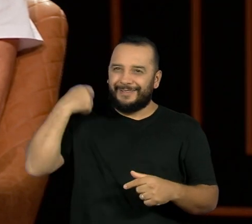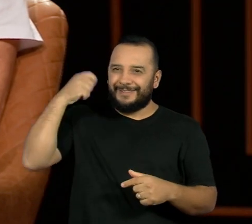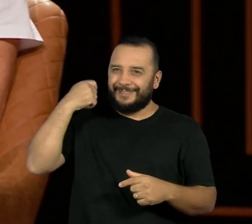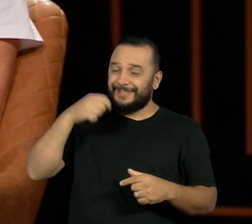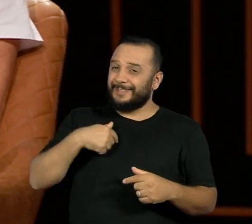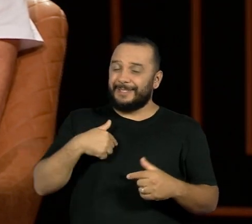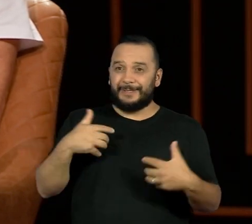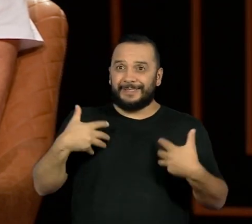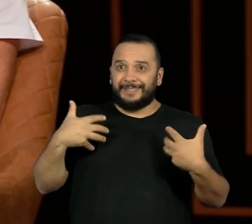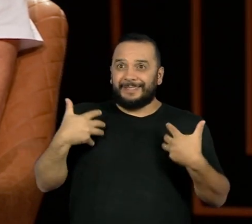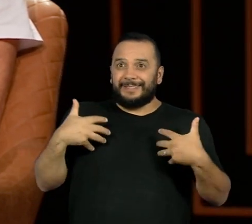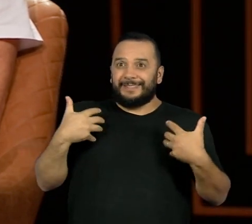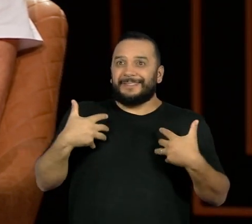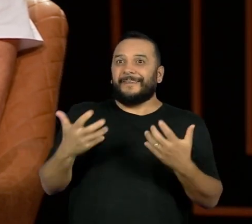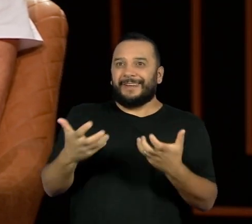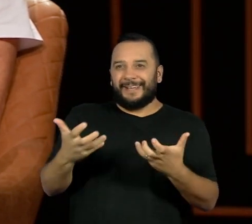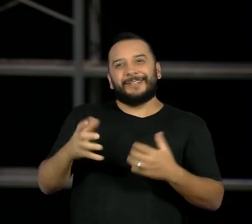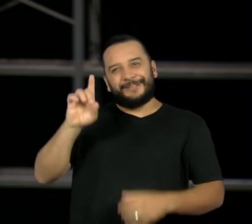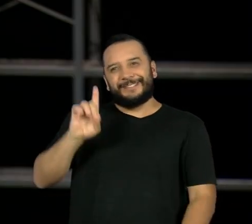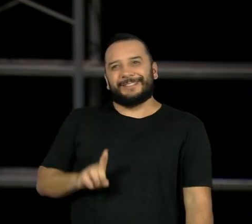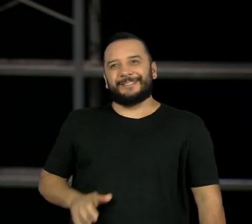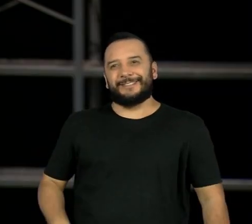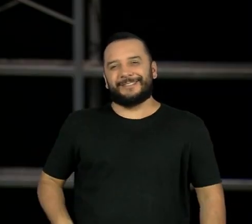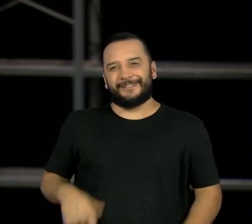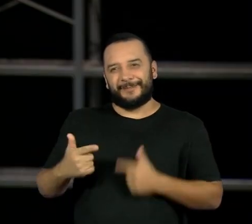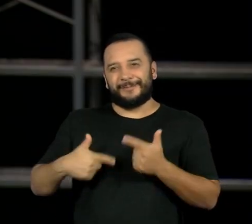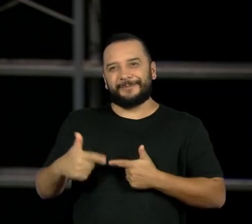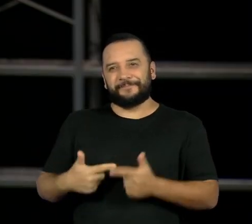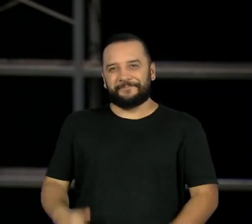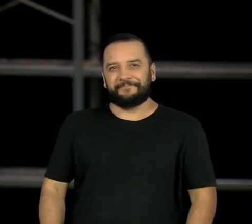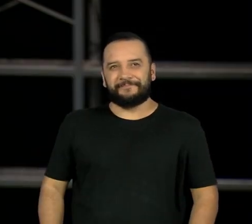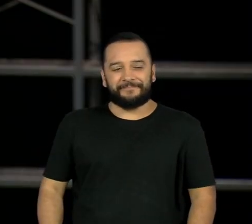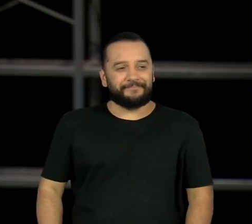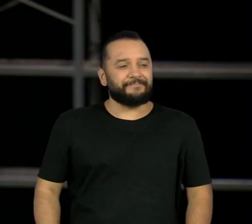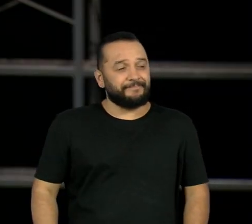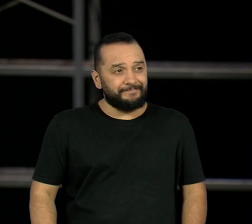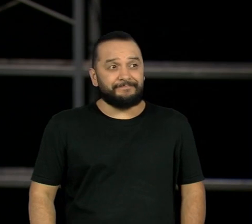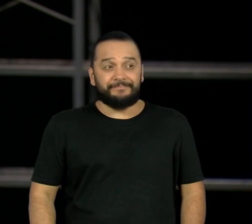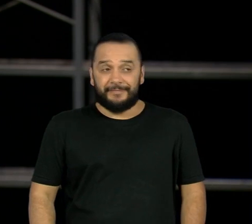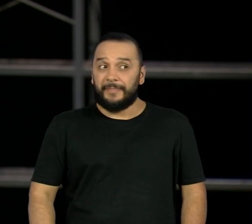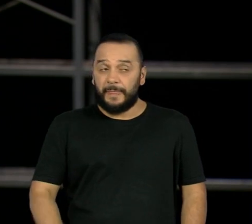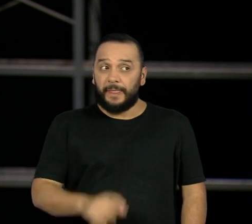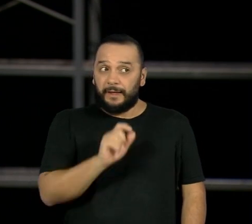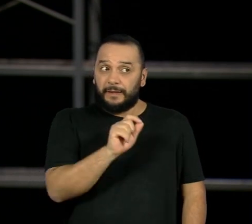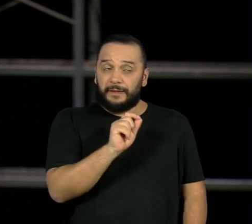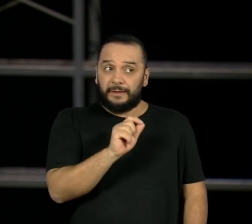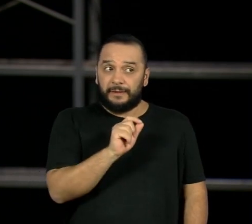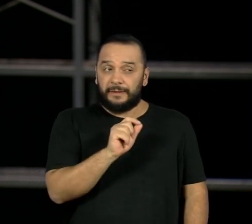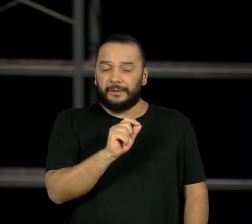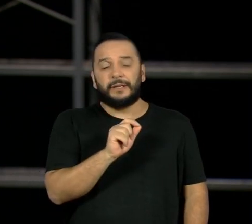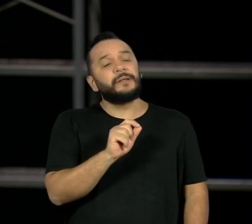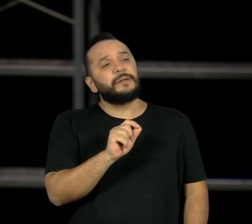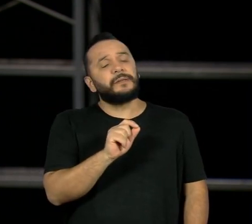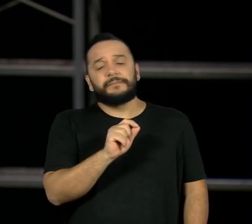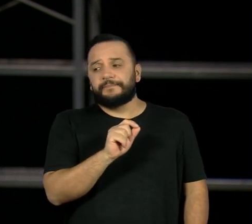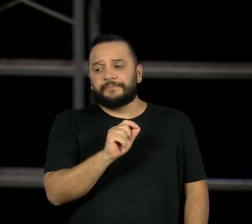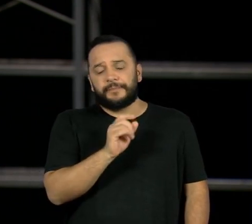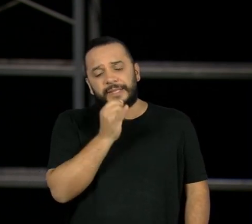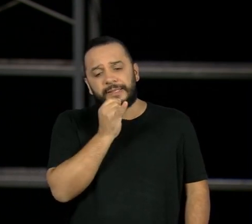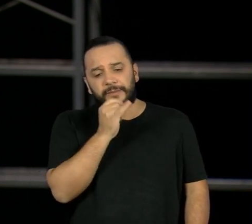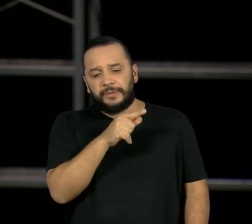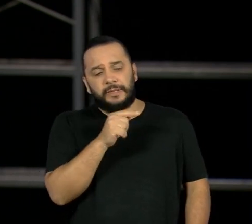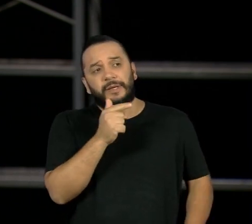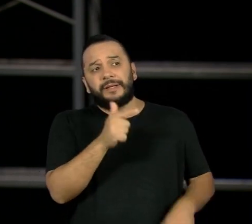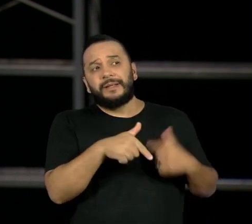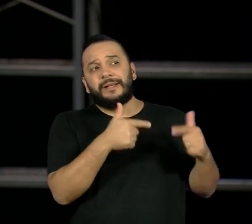ela. Vai ser muito legal. Tem um quê com o trabalho mais marcante da sua vida que você já declarou que é o